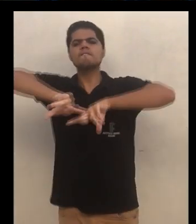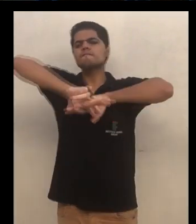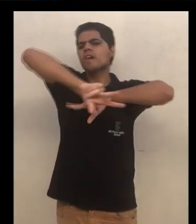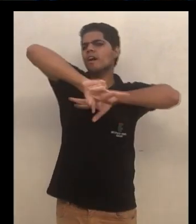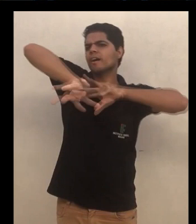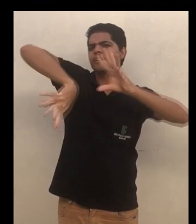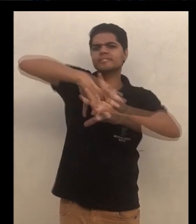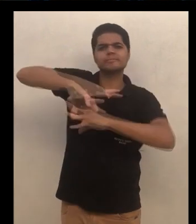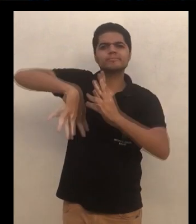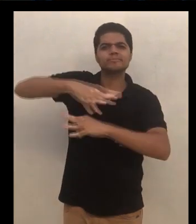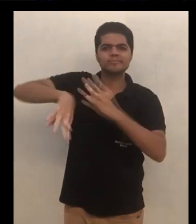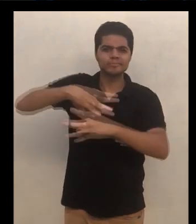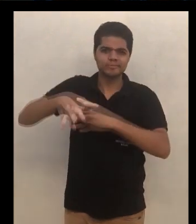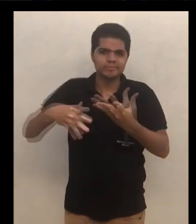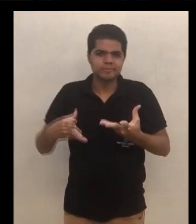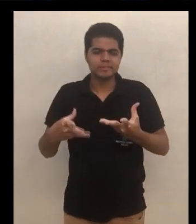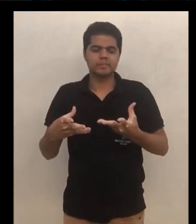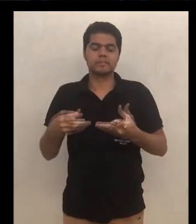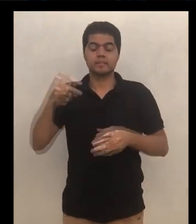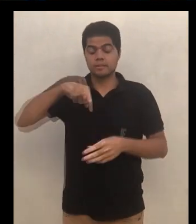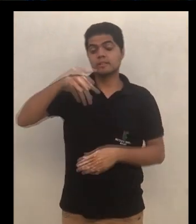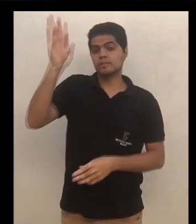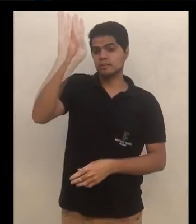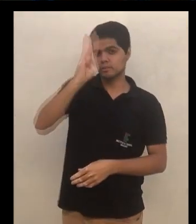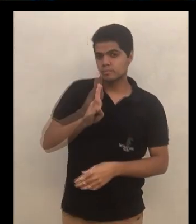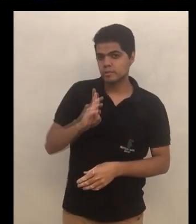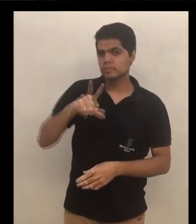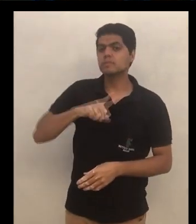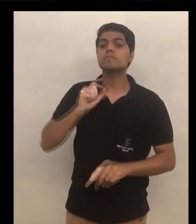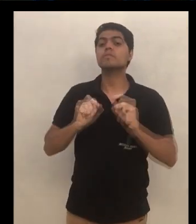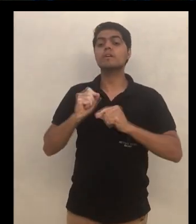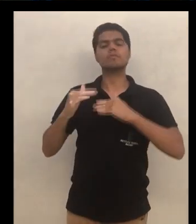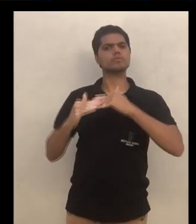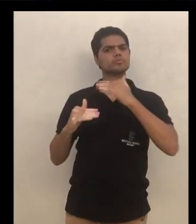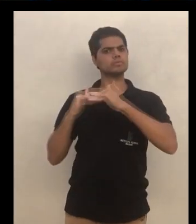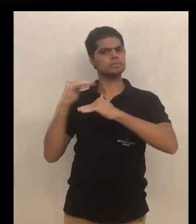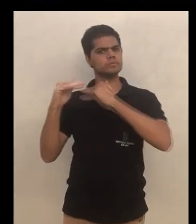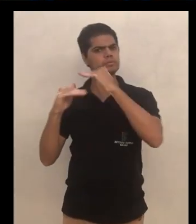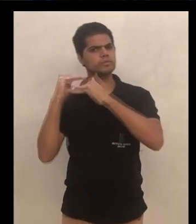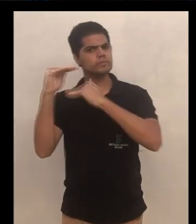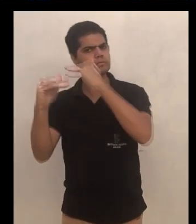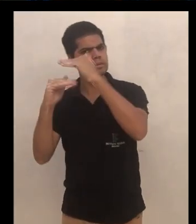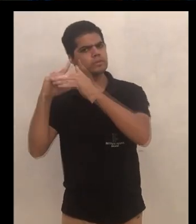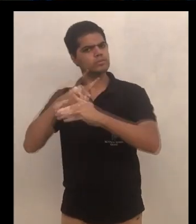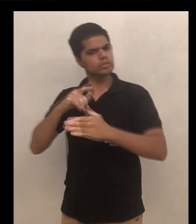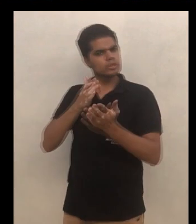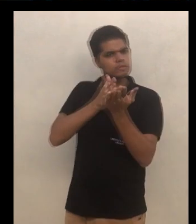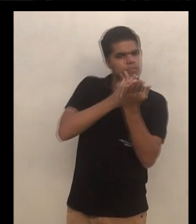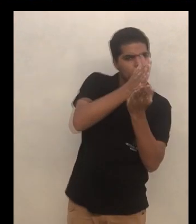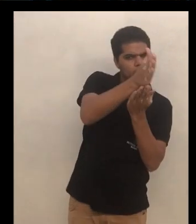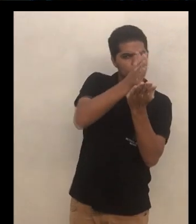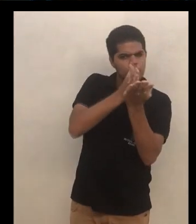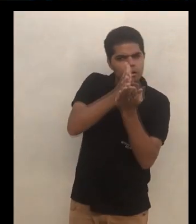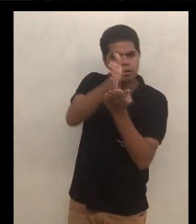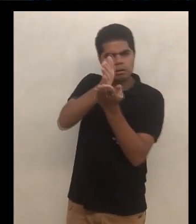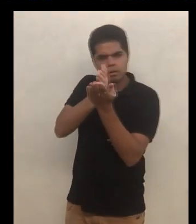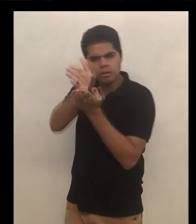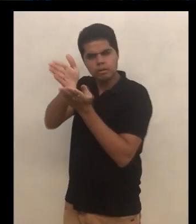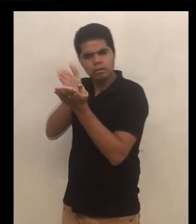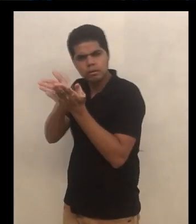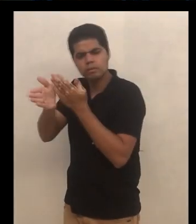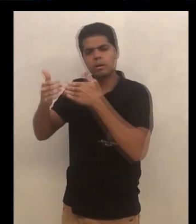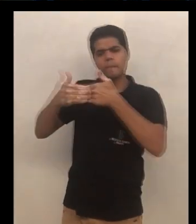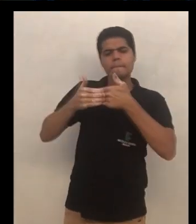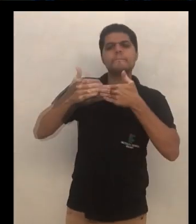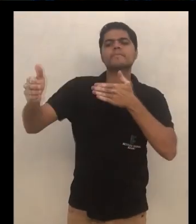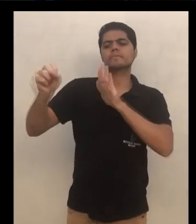controle. Era uma mistura muito grande. Só que o Brasil, ele andou. Ele foi em busca de novas linhagens e após a década